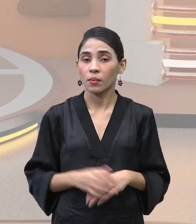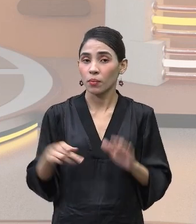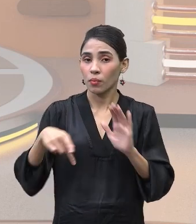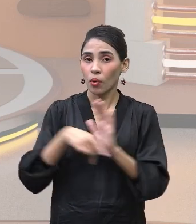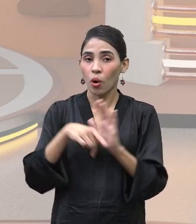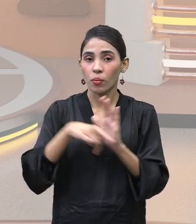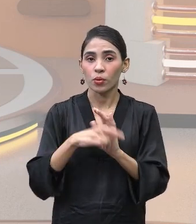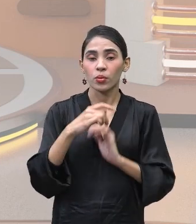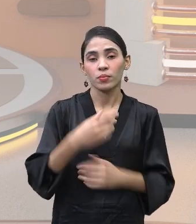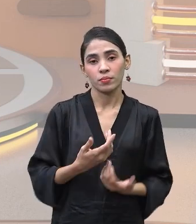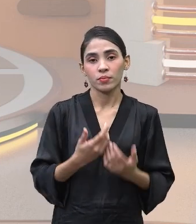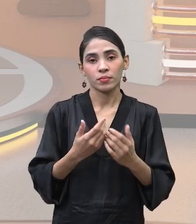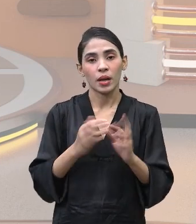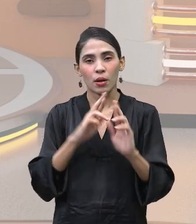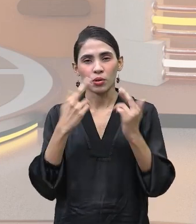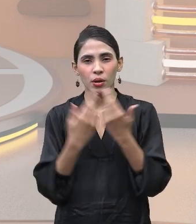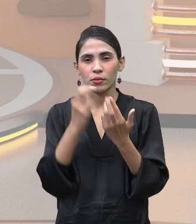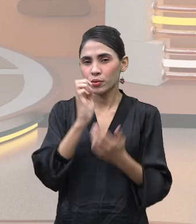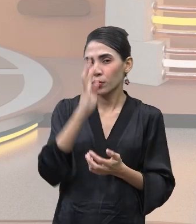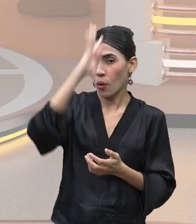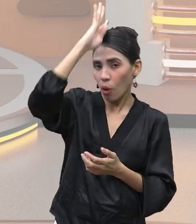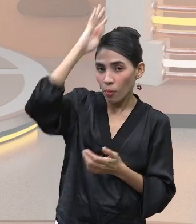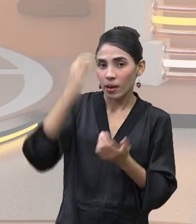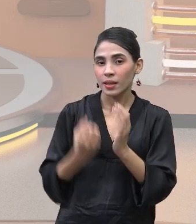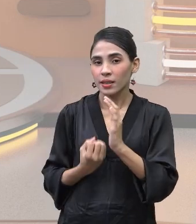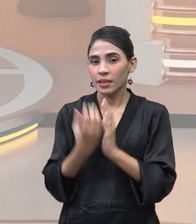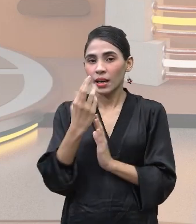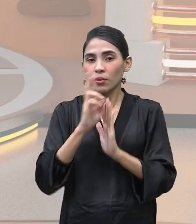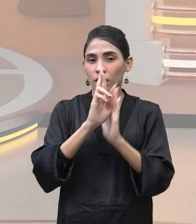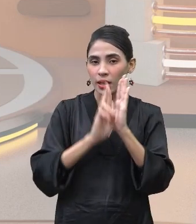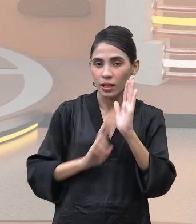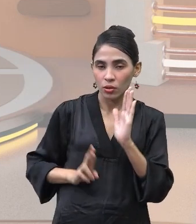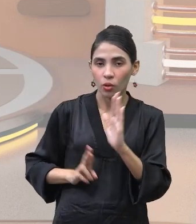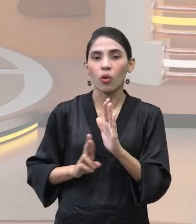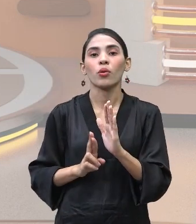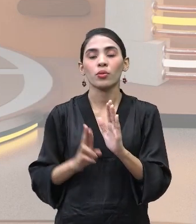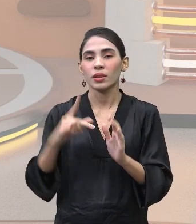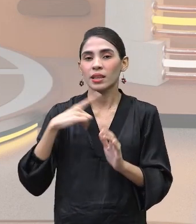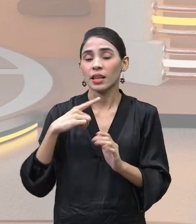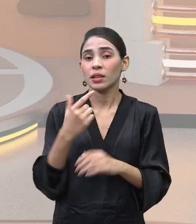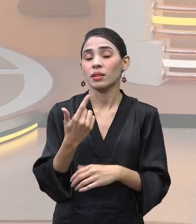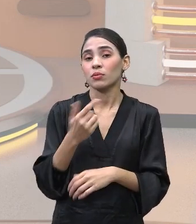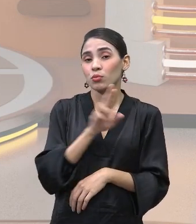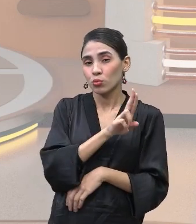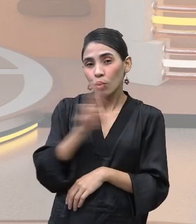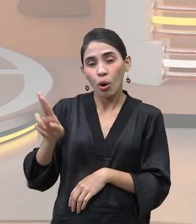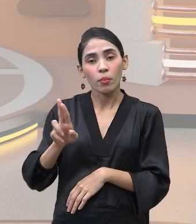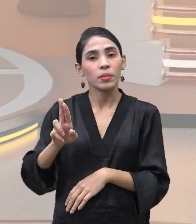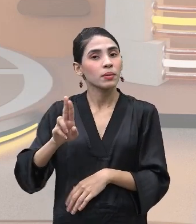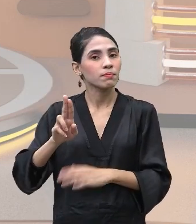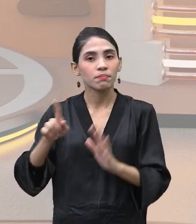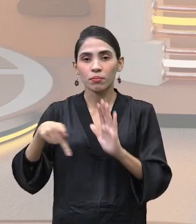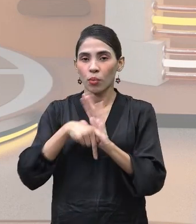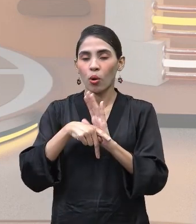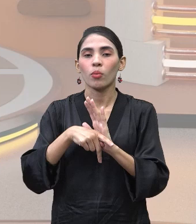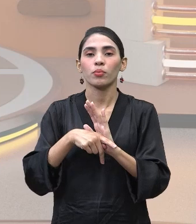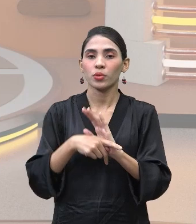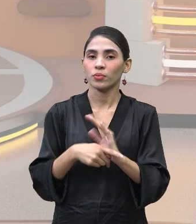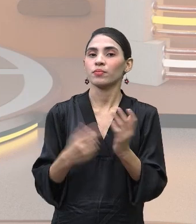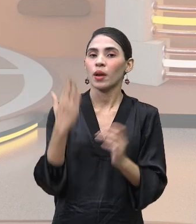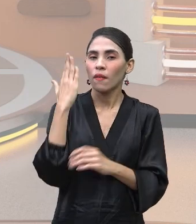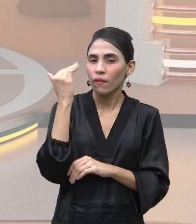Roma, eles criaram esse relatório chamado Os Limites do Crescimento, né, que veio assim ganhar